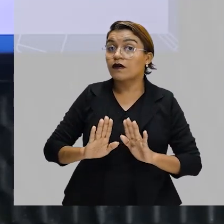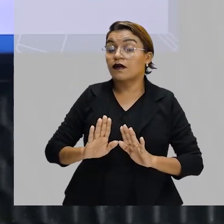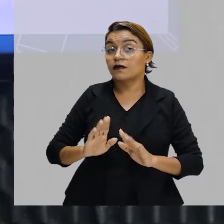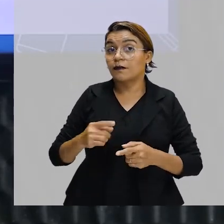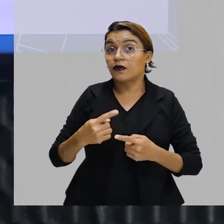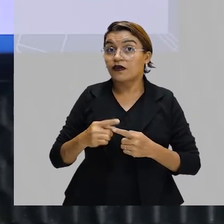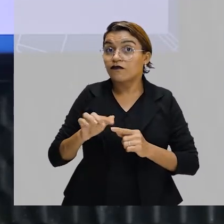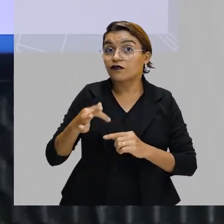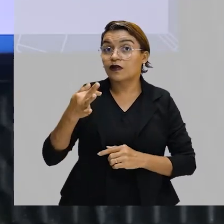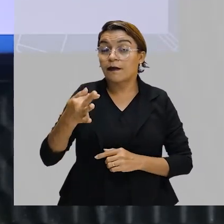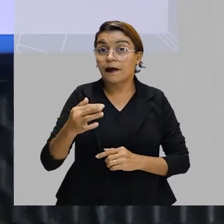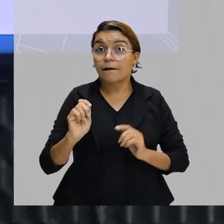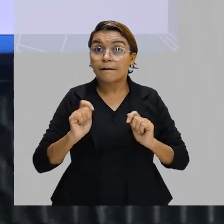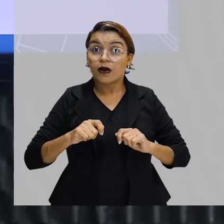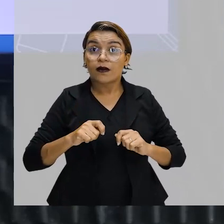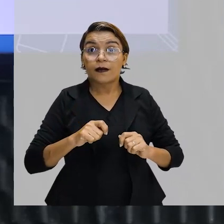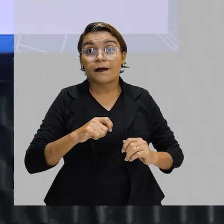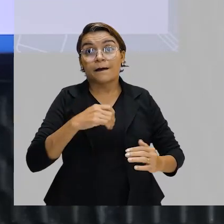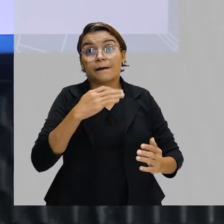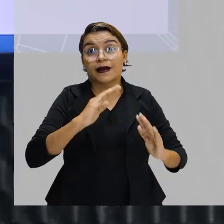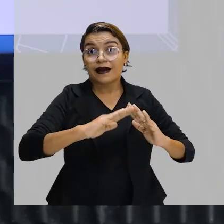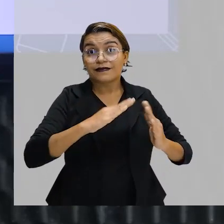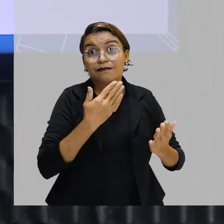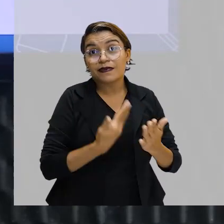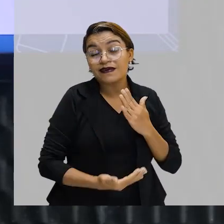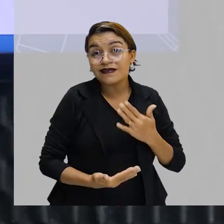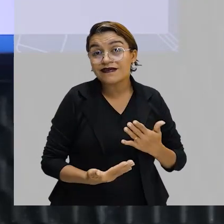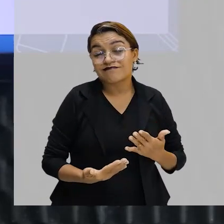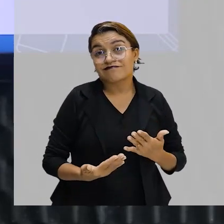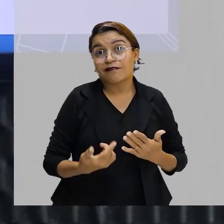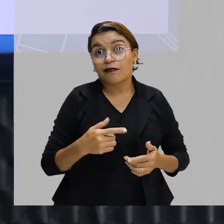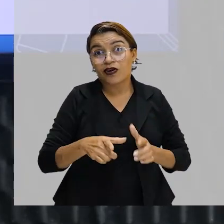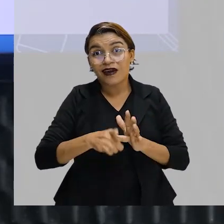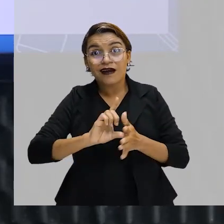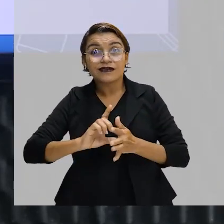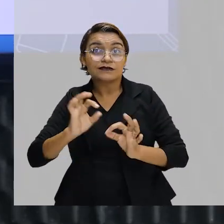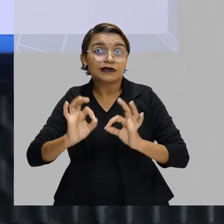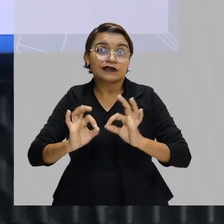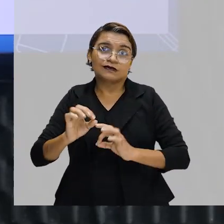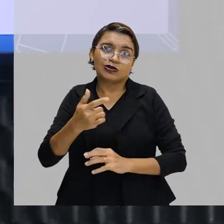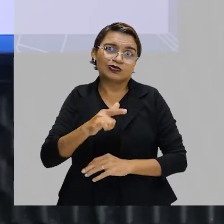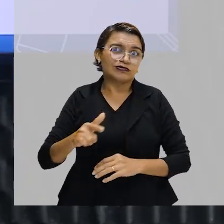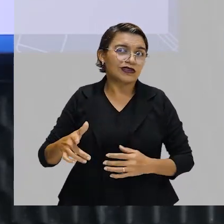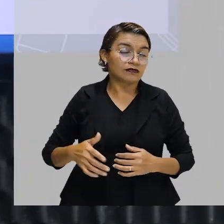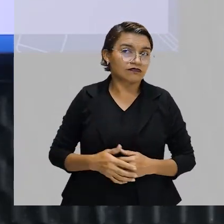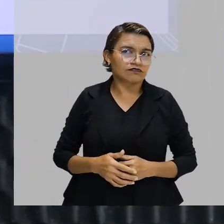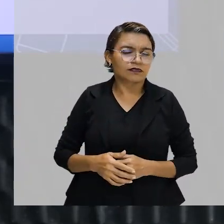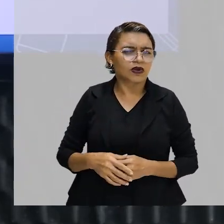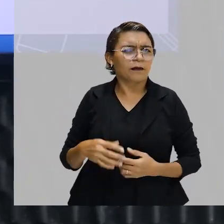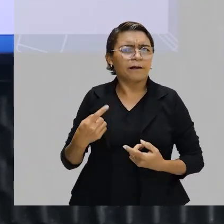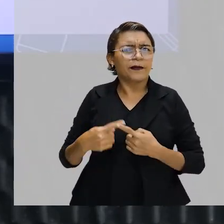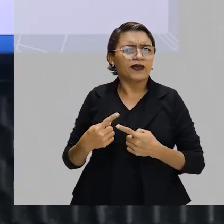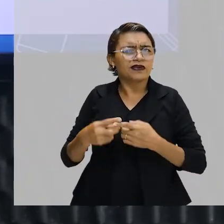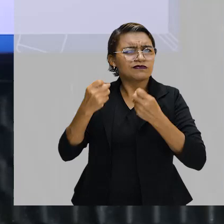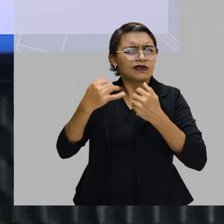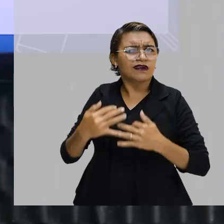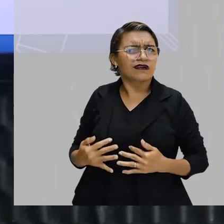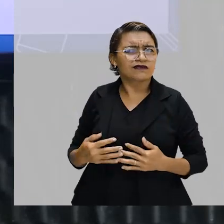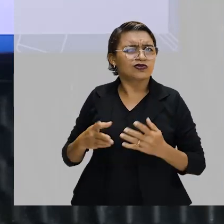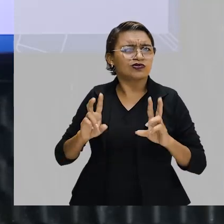perdê-lo, porque não houve planejamento. Então, por que eu estou falando de construção de casa? Estou falando de planejamento. Porque para mudar